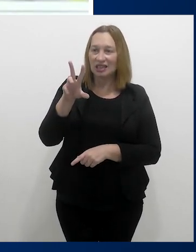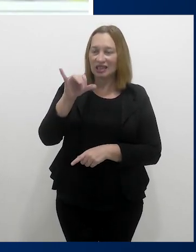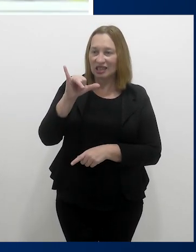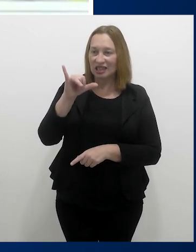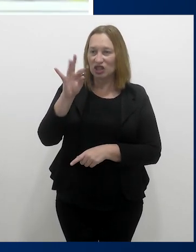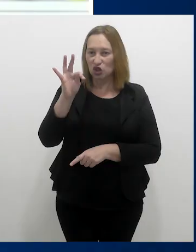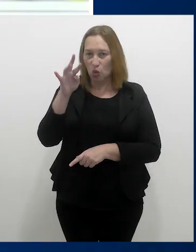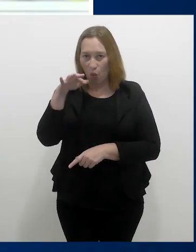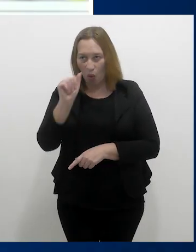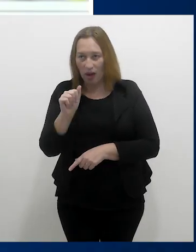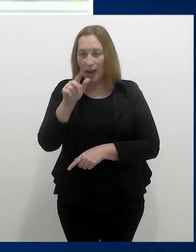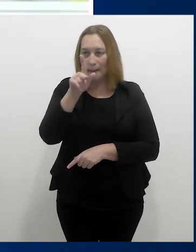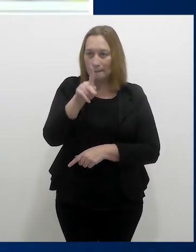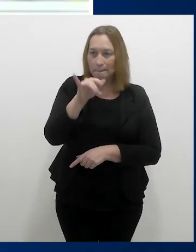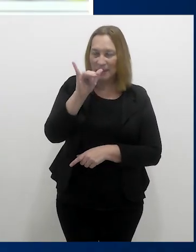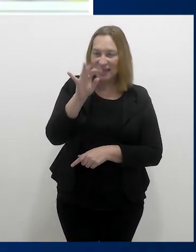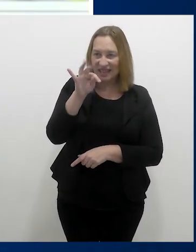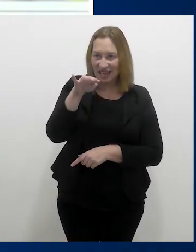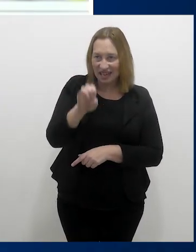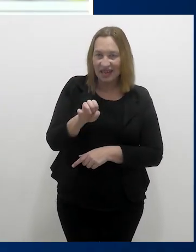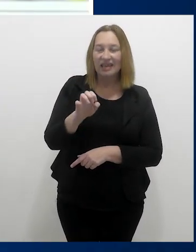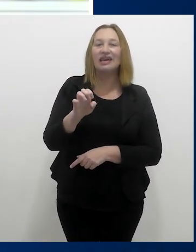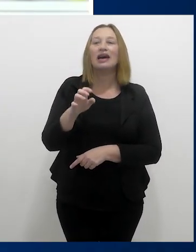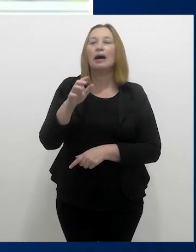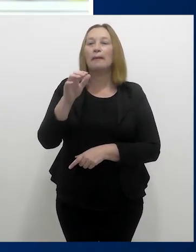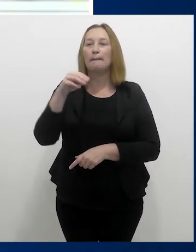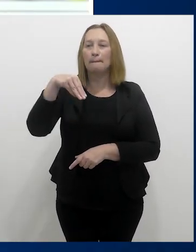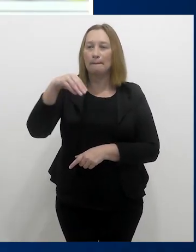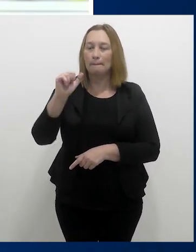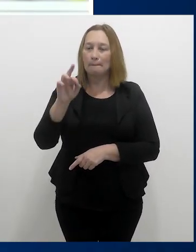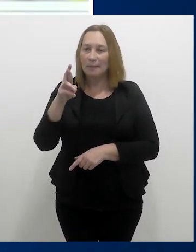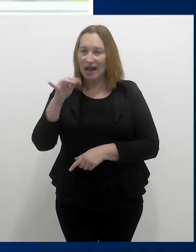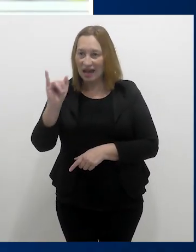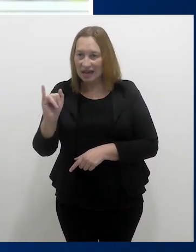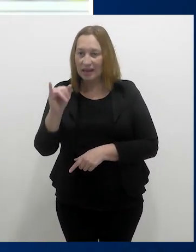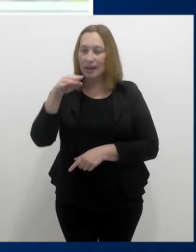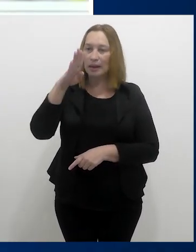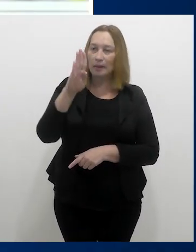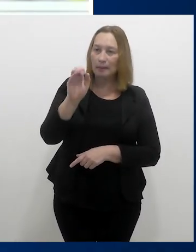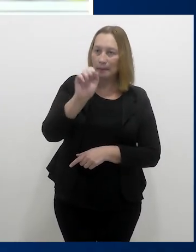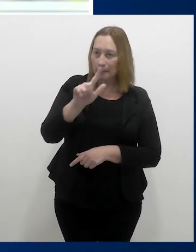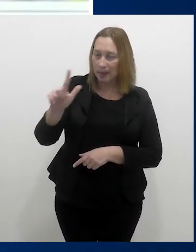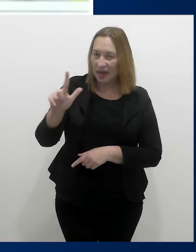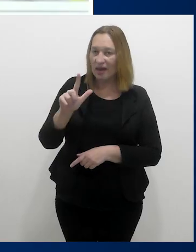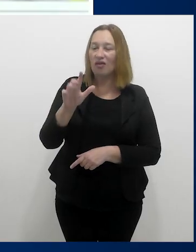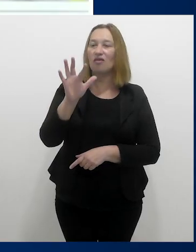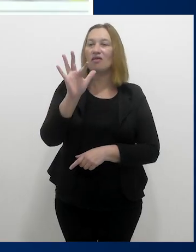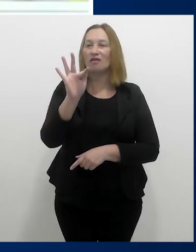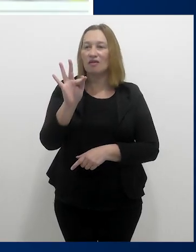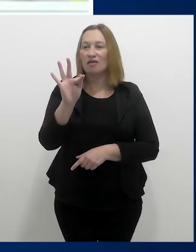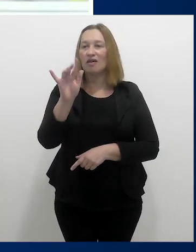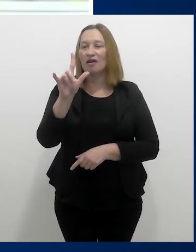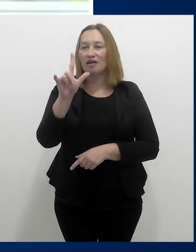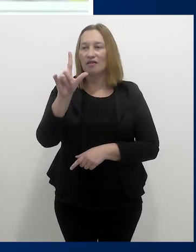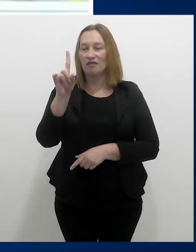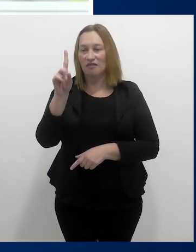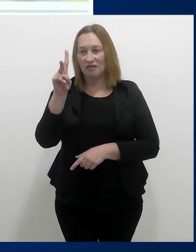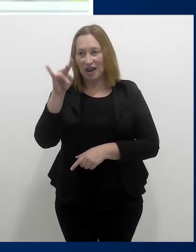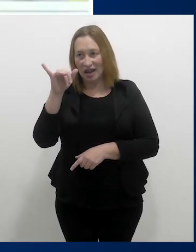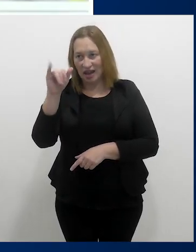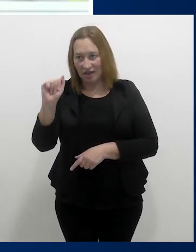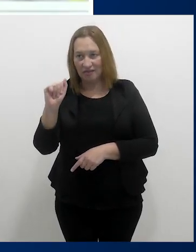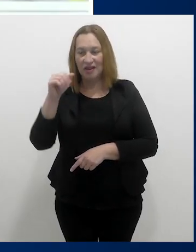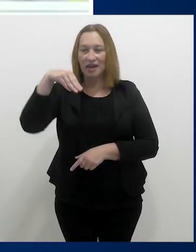editoras, porque a editora Pitanga, né, é a Mari, a Bel, a Flávia e a Mirella, porque